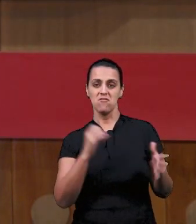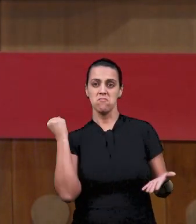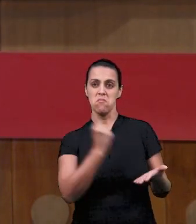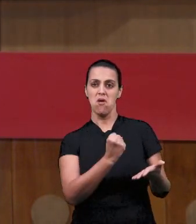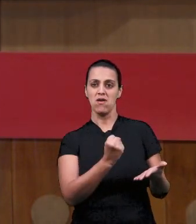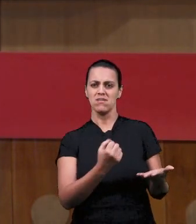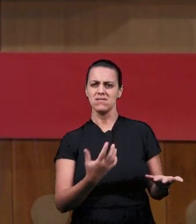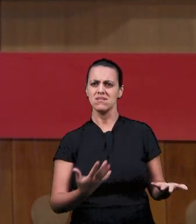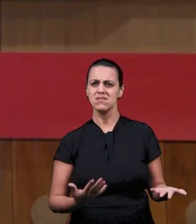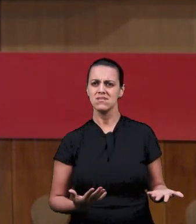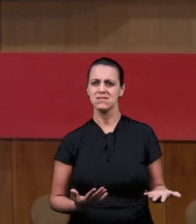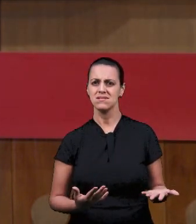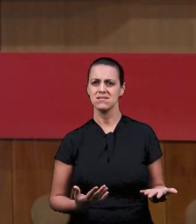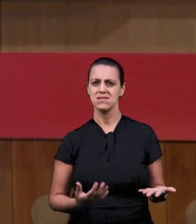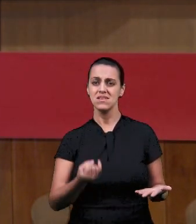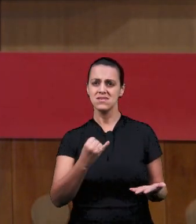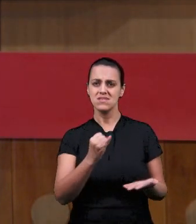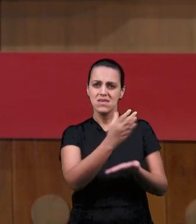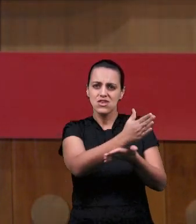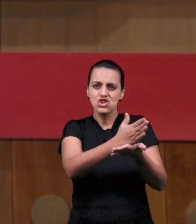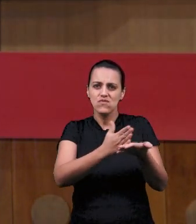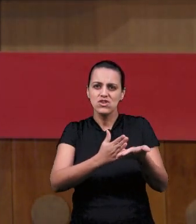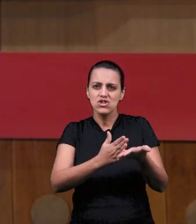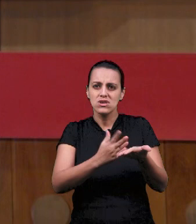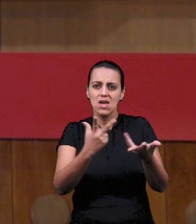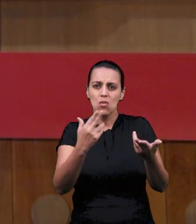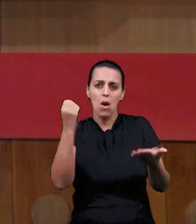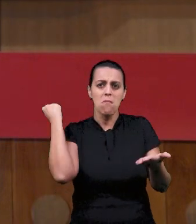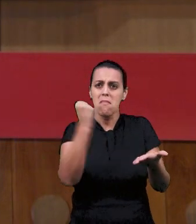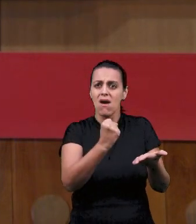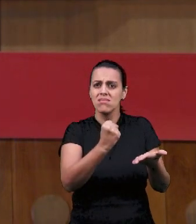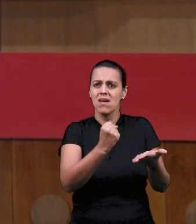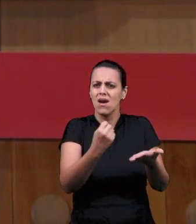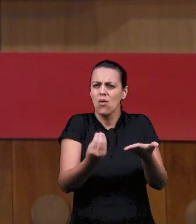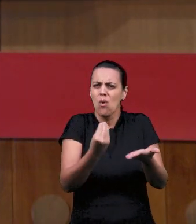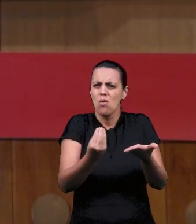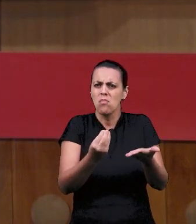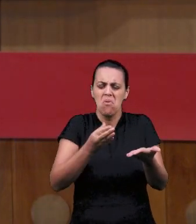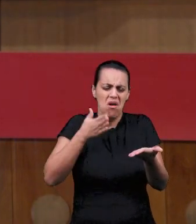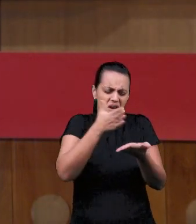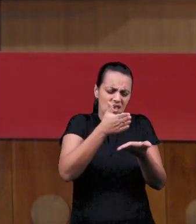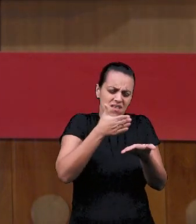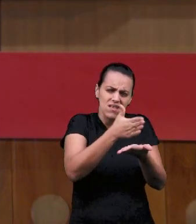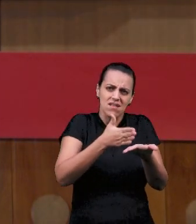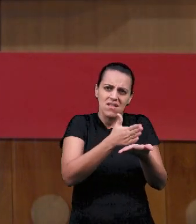morte, divisão derrama sangue.